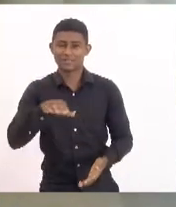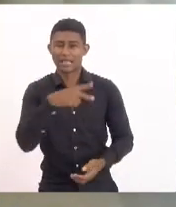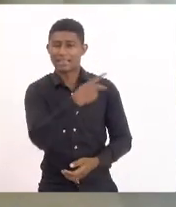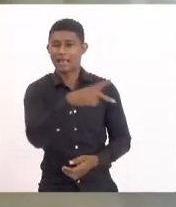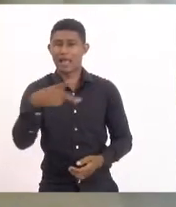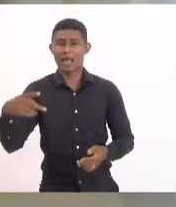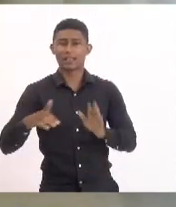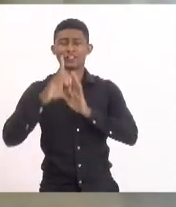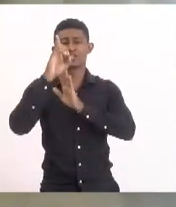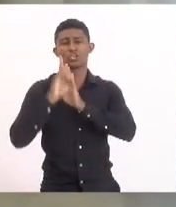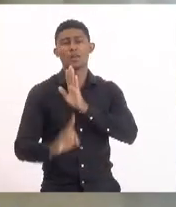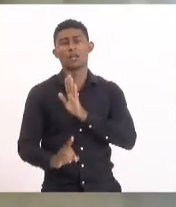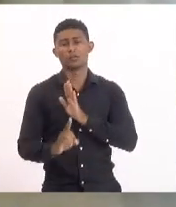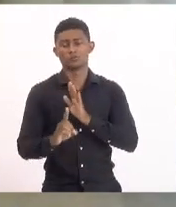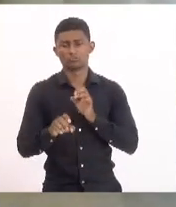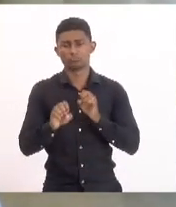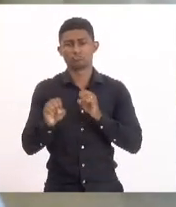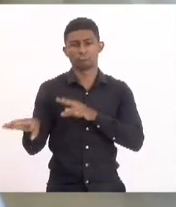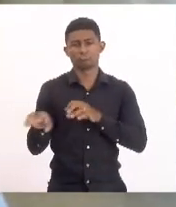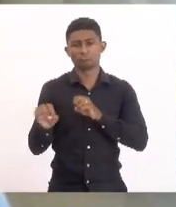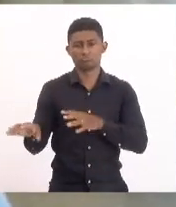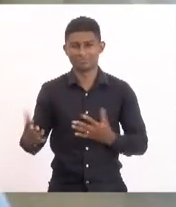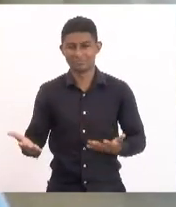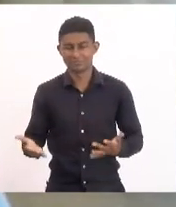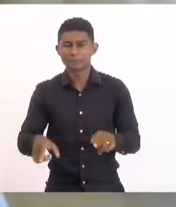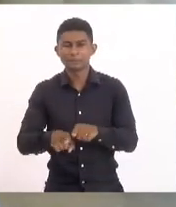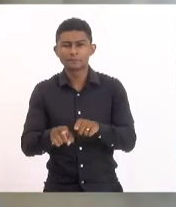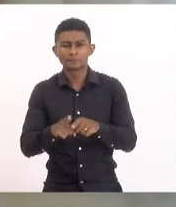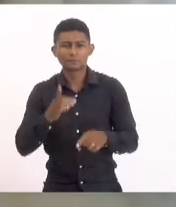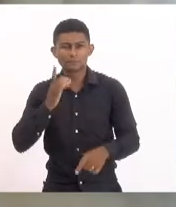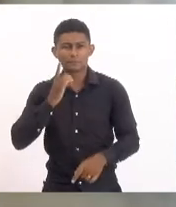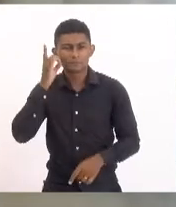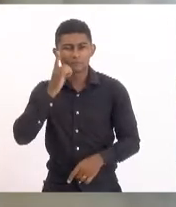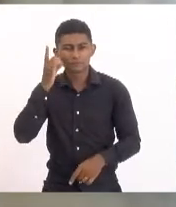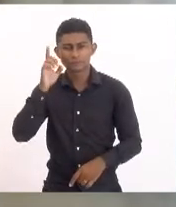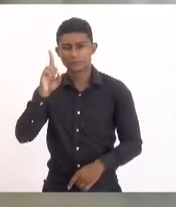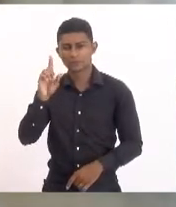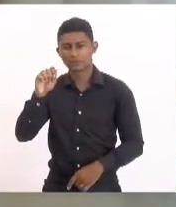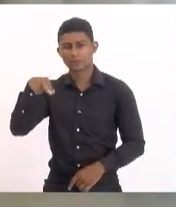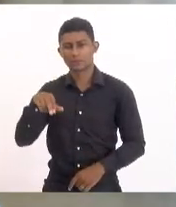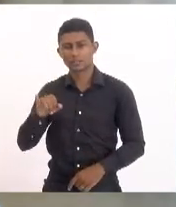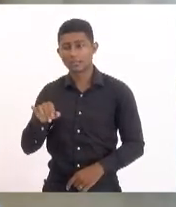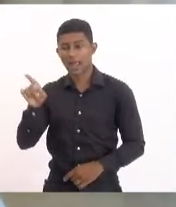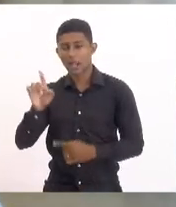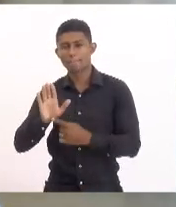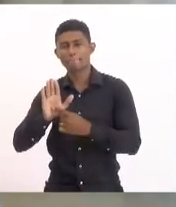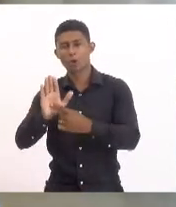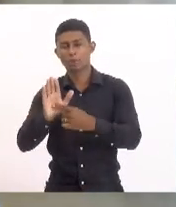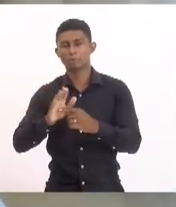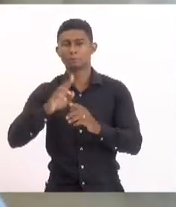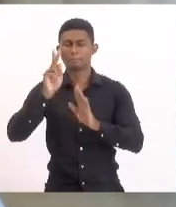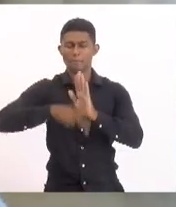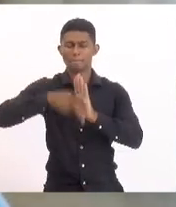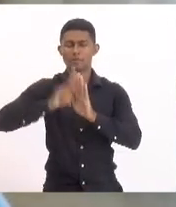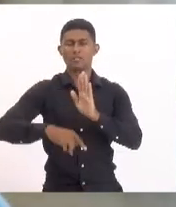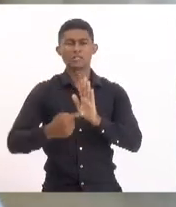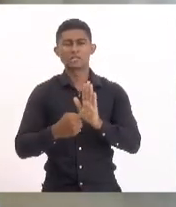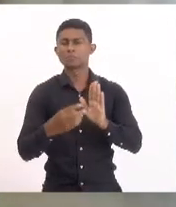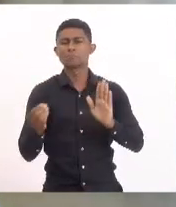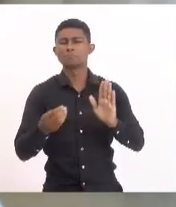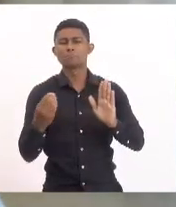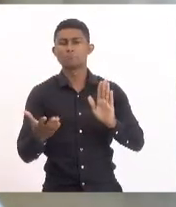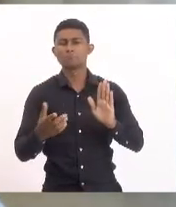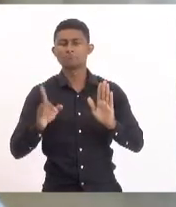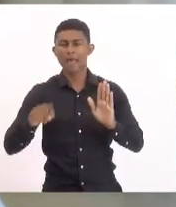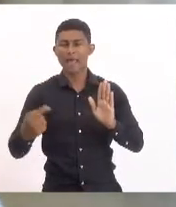que se dedicaram a esse tema, uma delas, a deputada Dani Monteiro, também apresentou um projeto que buscava unificar os parâmetros,